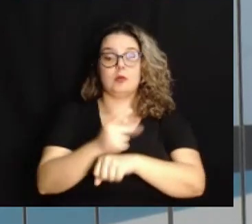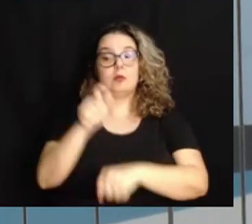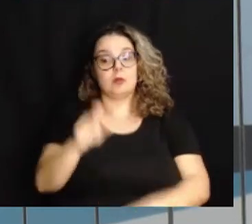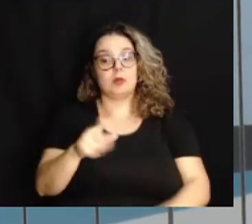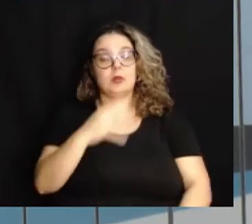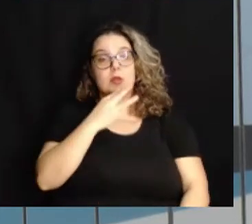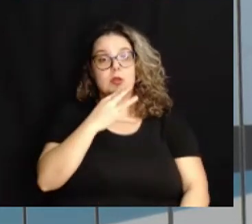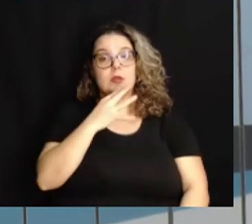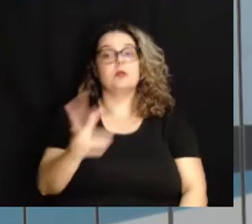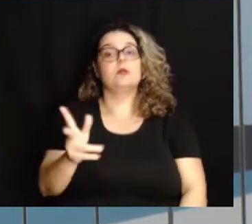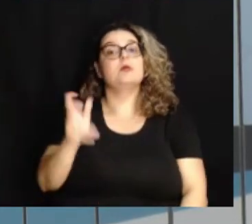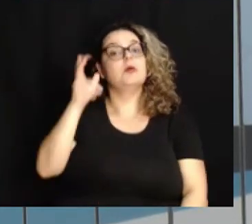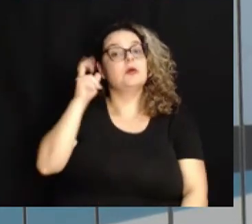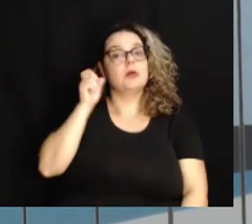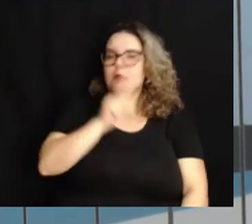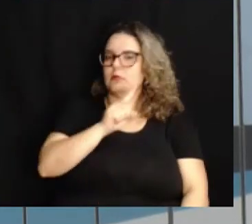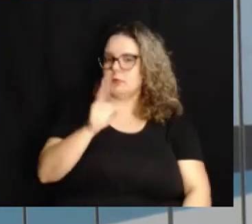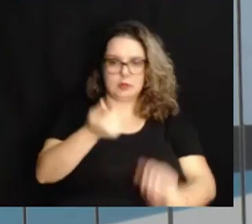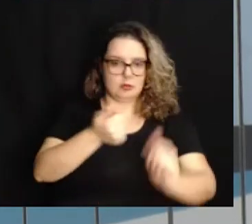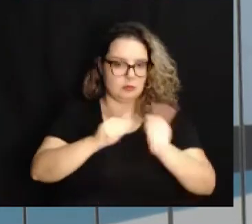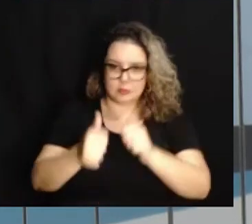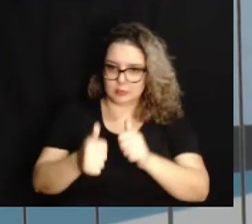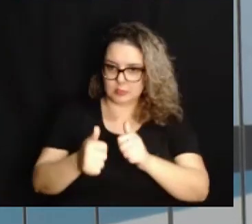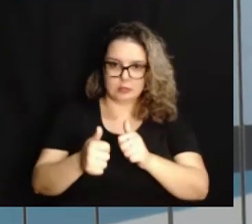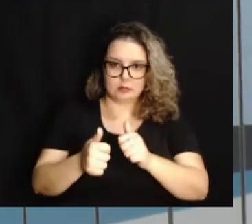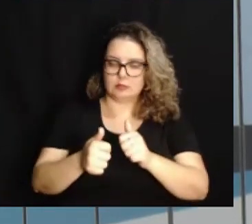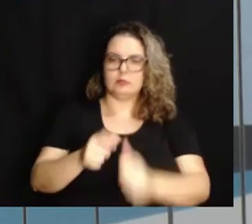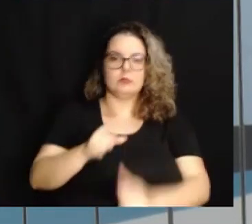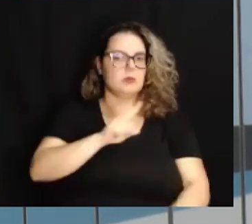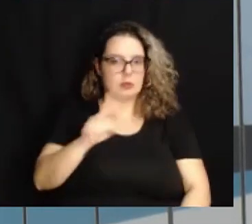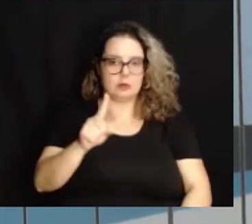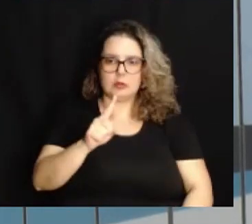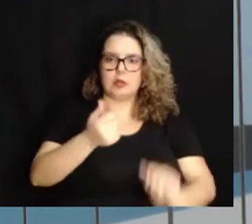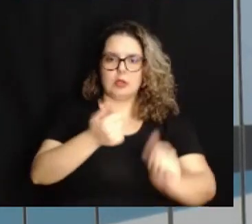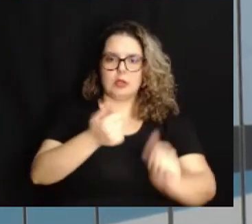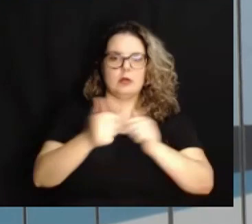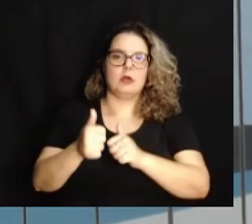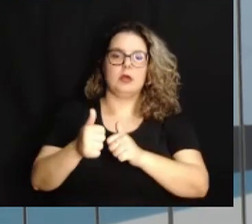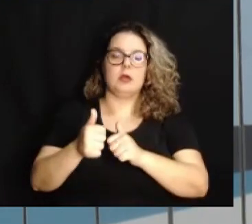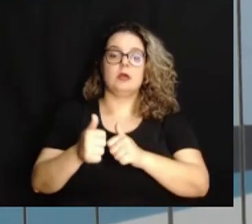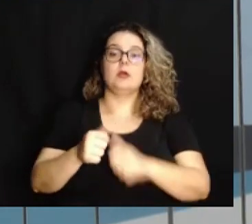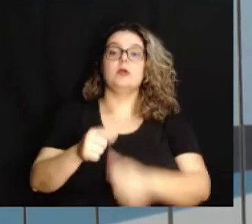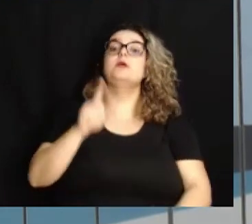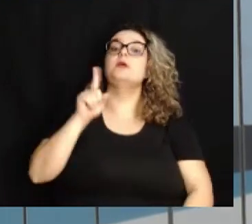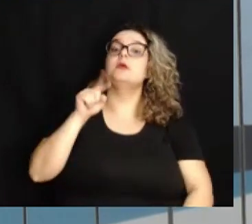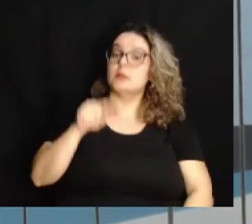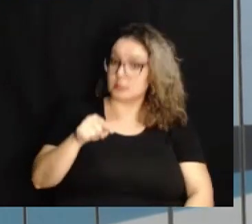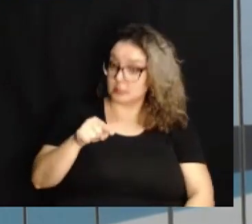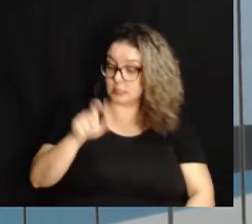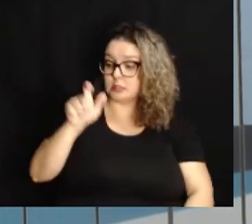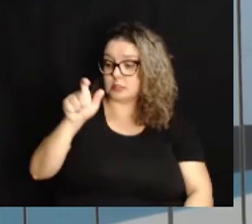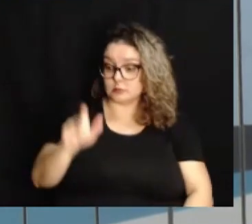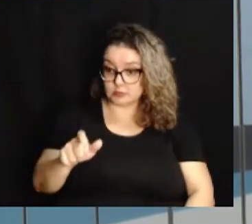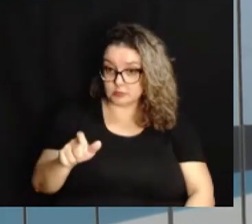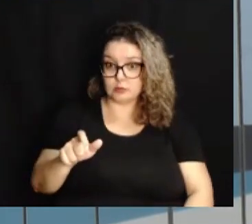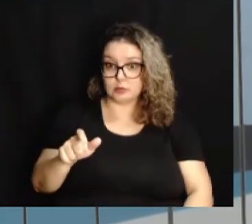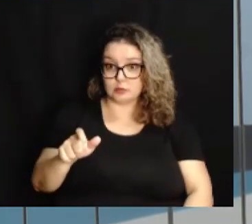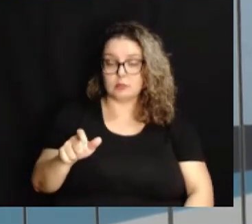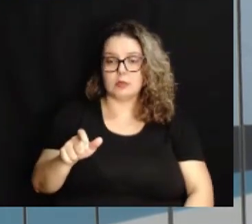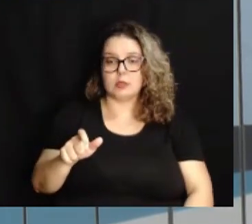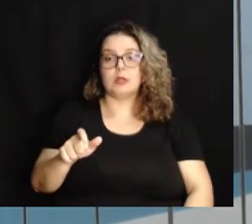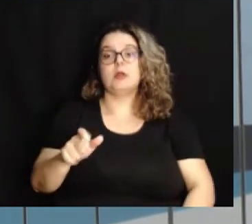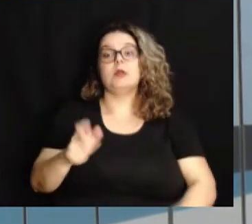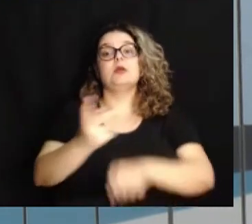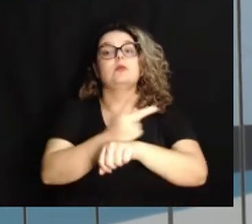não vai julgar, na medida do possível, não vai ajudar, não vai julgar. E esse próximo, né, essa pessoa conhecida que talvez busque essa ajuda